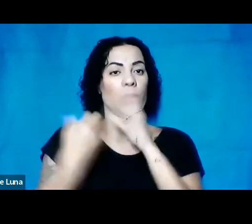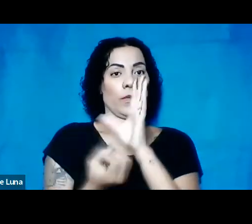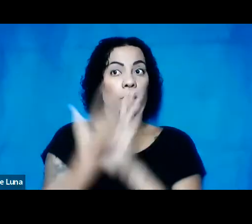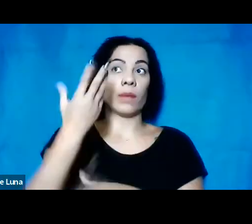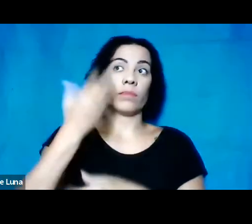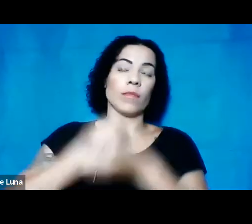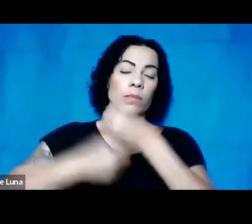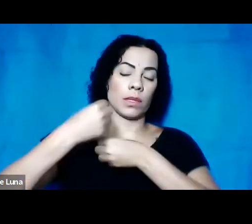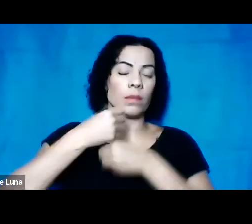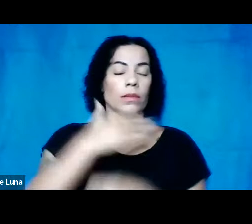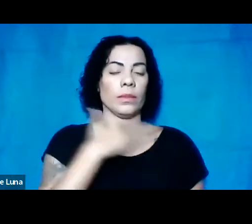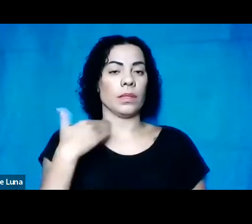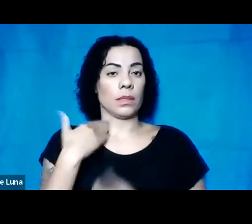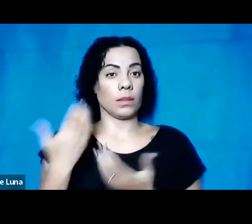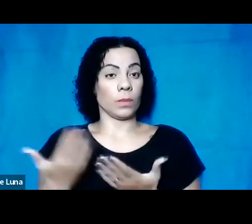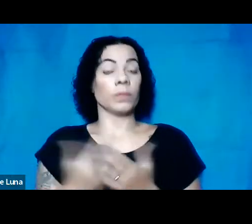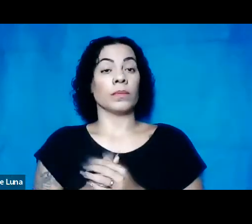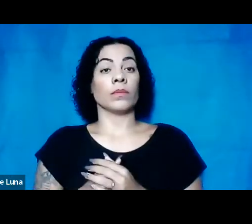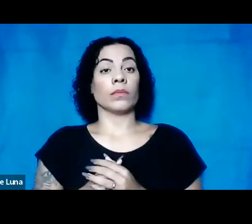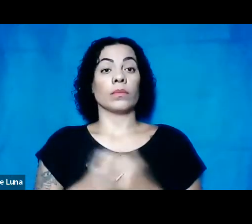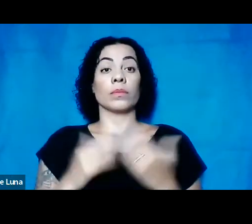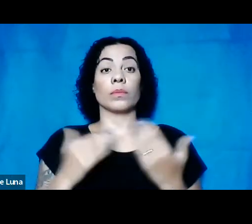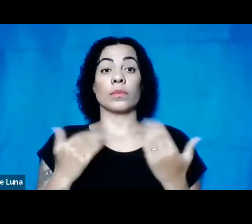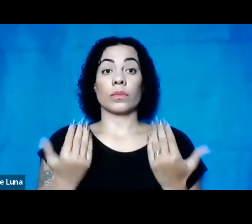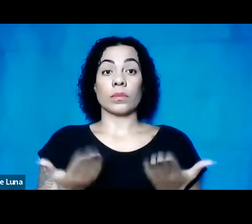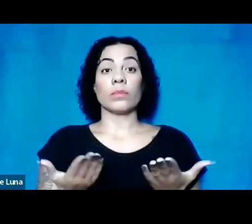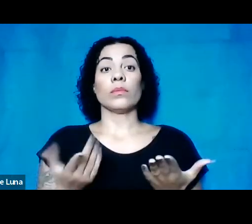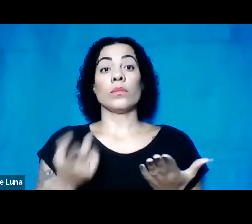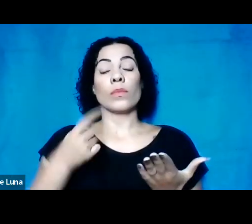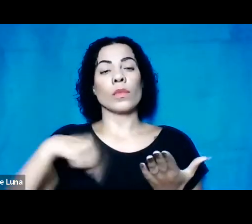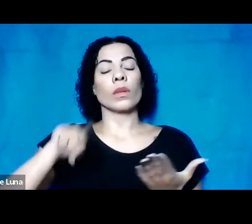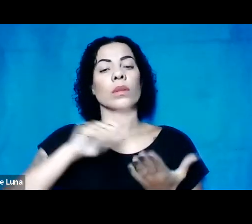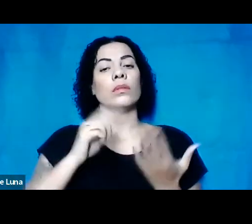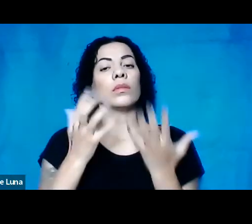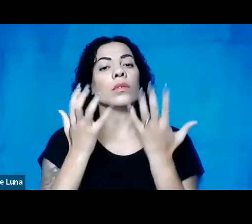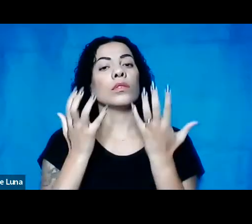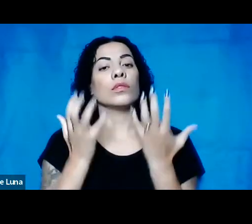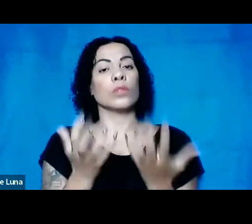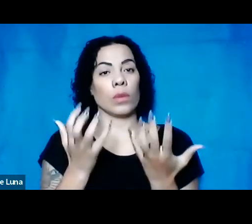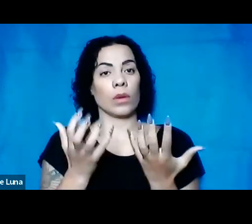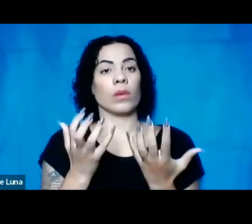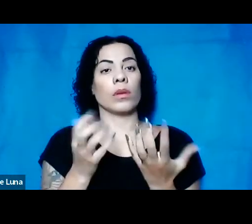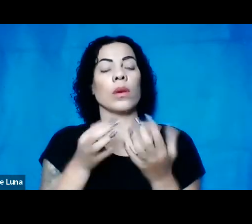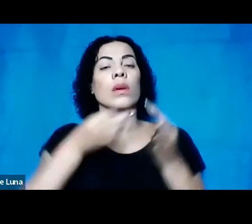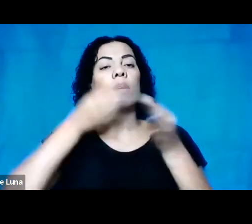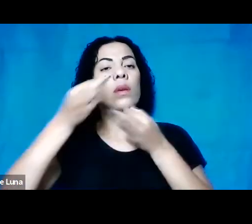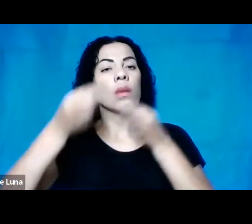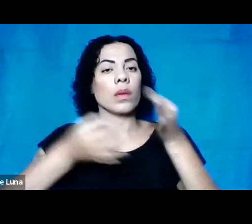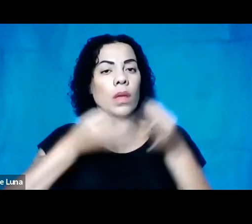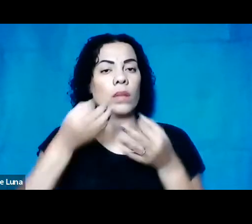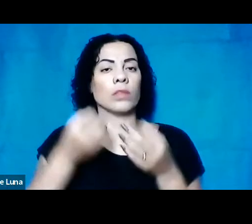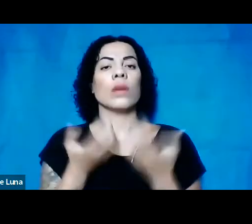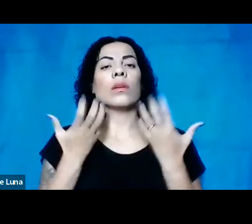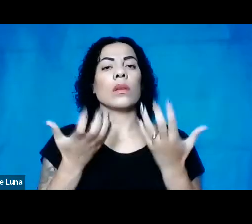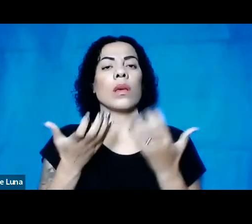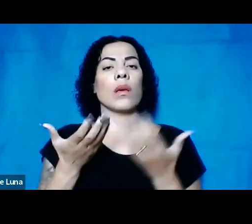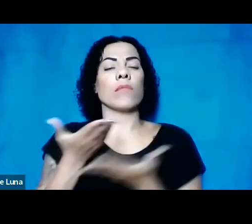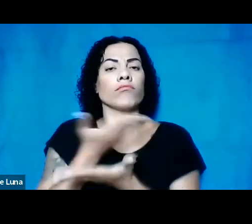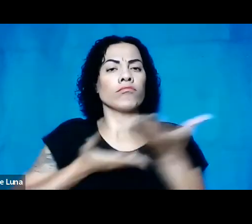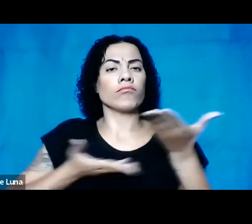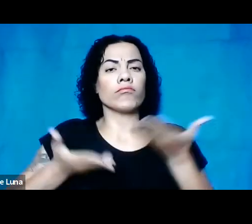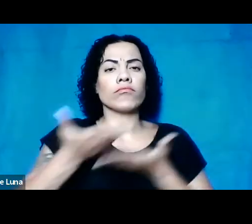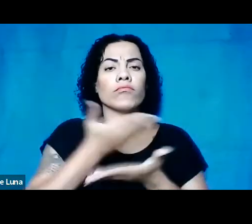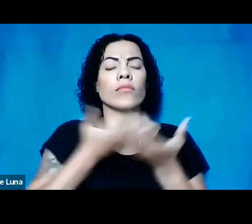agora. Então, nós queremos críticas, interação,